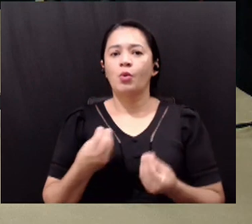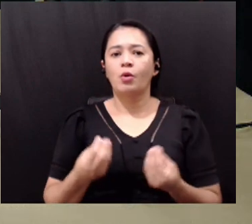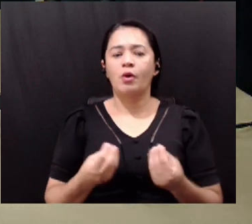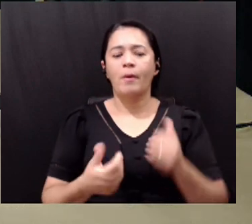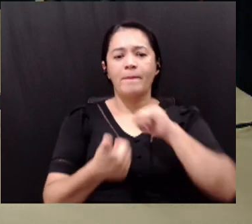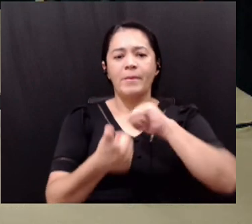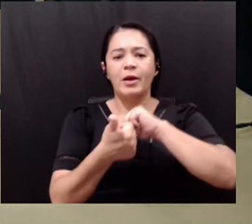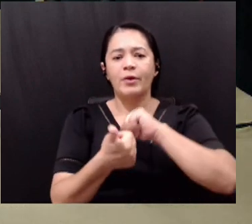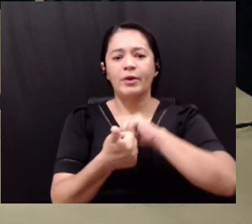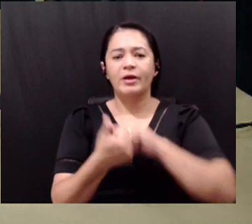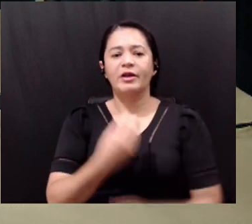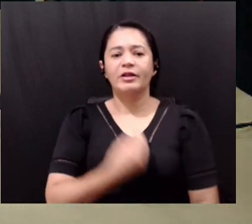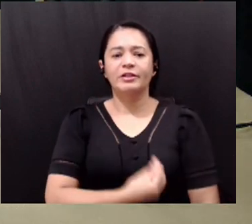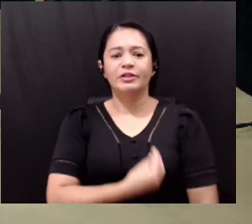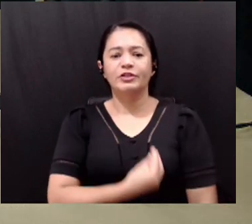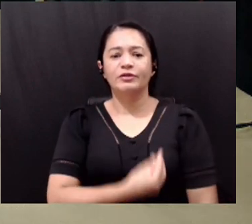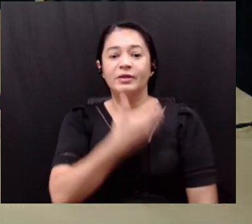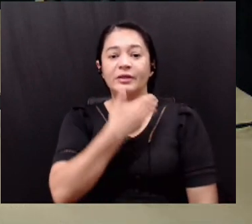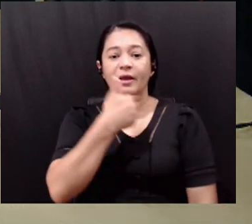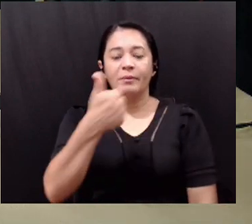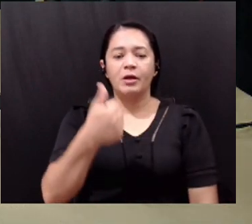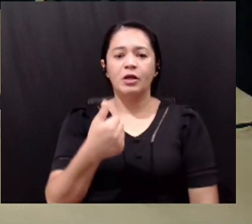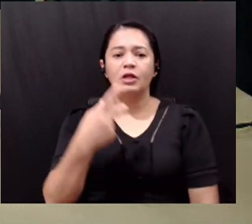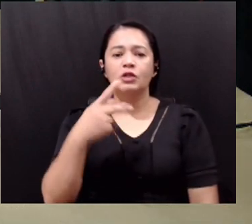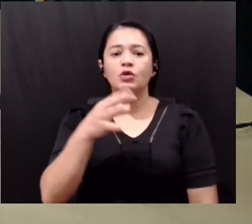para o trabalhador. Qual a sua avaliação?